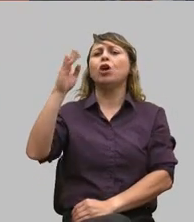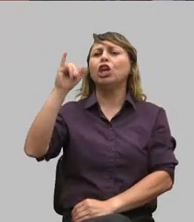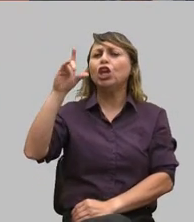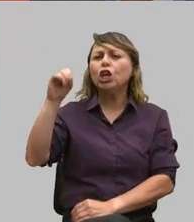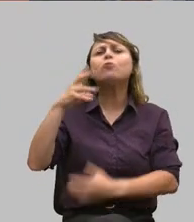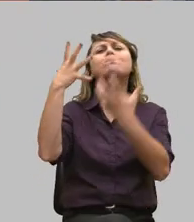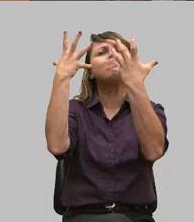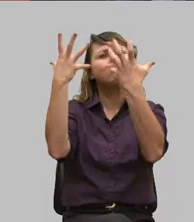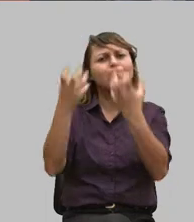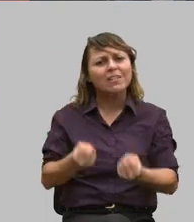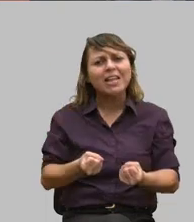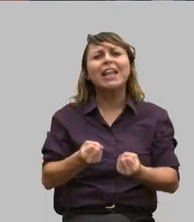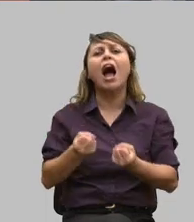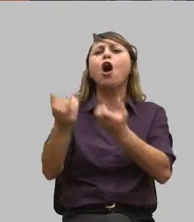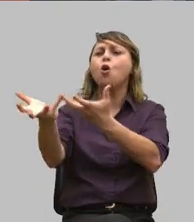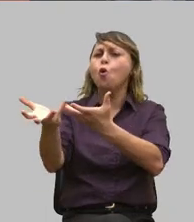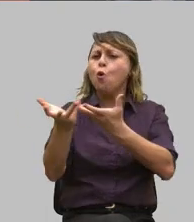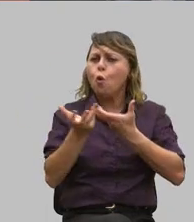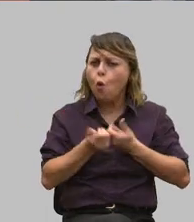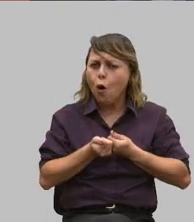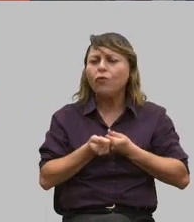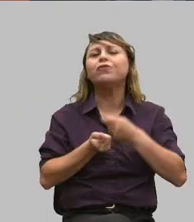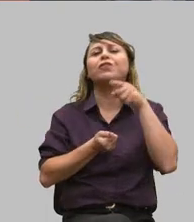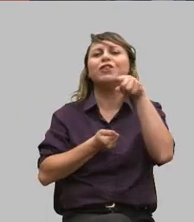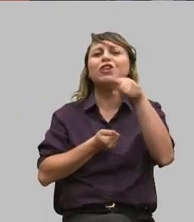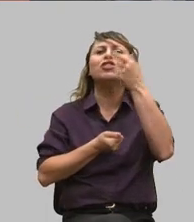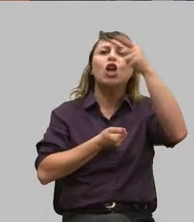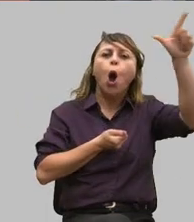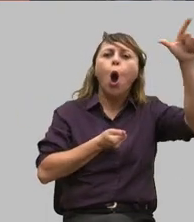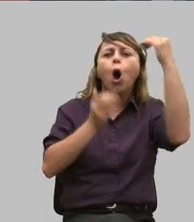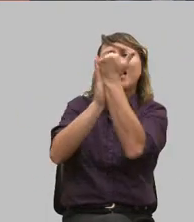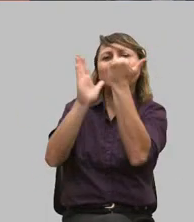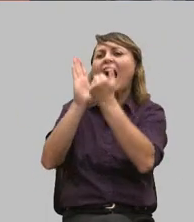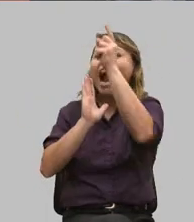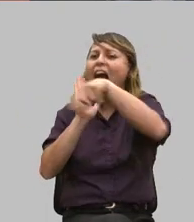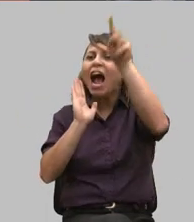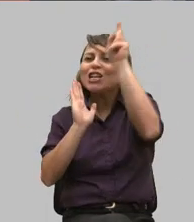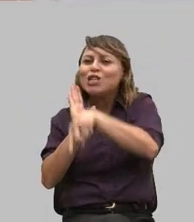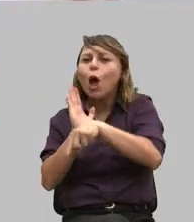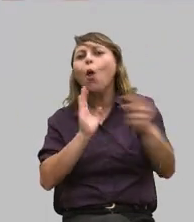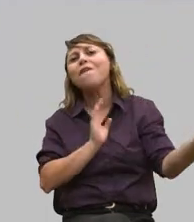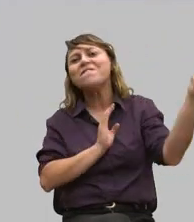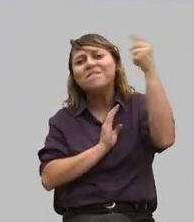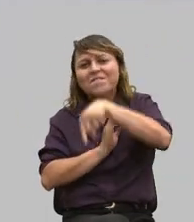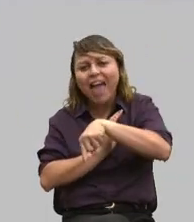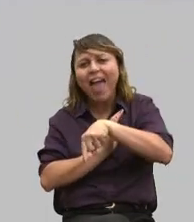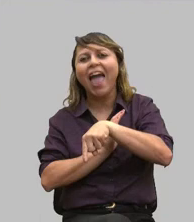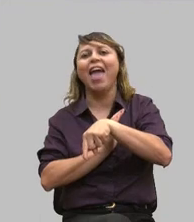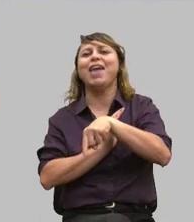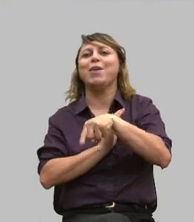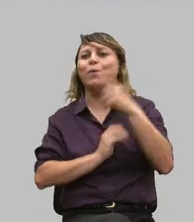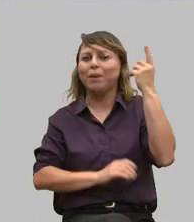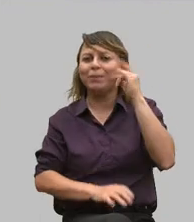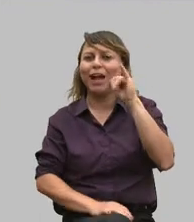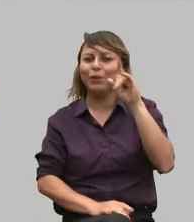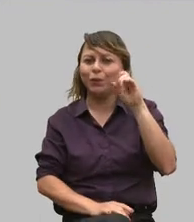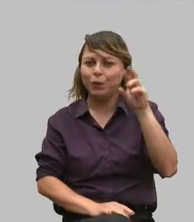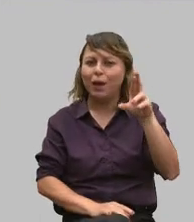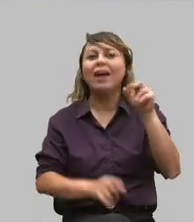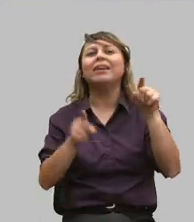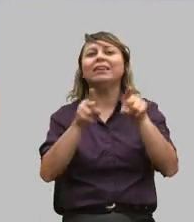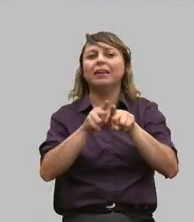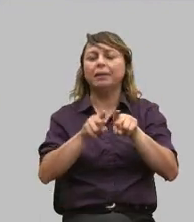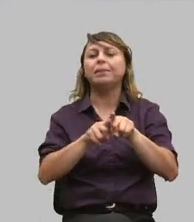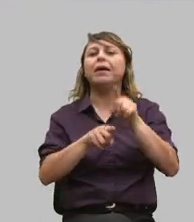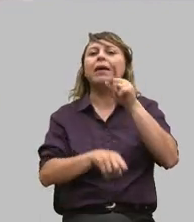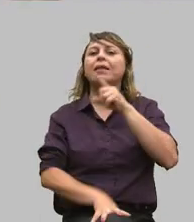aceitaram o convite secretário Igor tinha uma outra agenda cancelou para estar presente porque realmente essa união né Deputado ion do